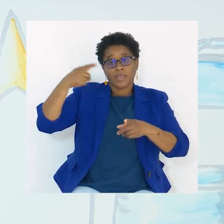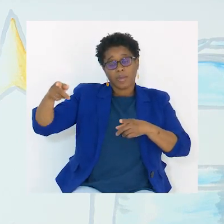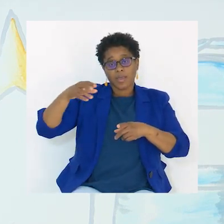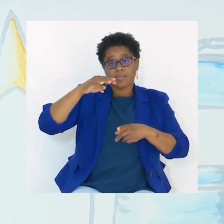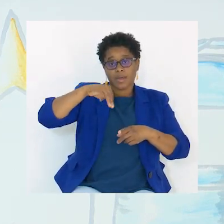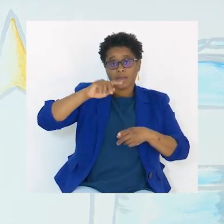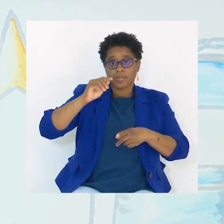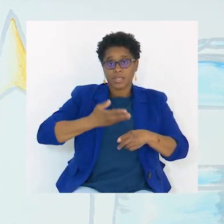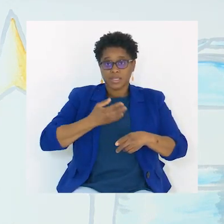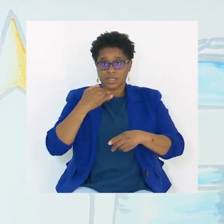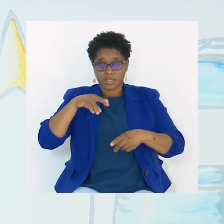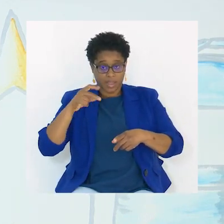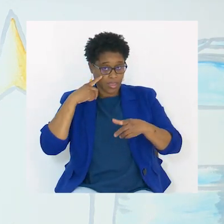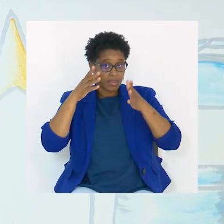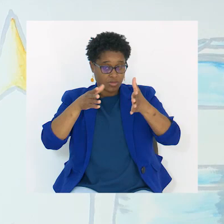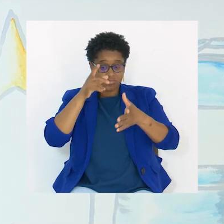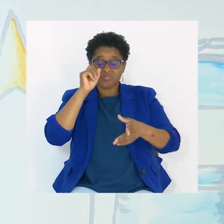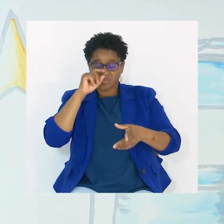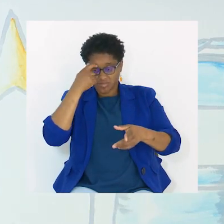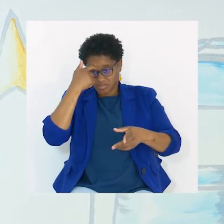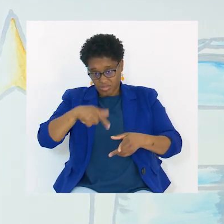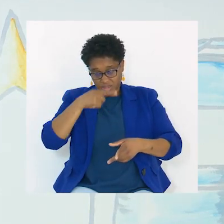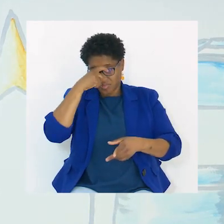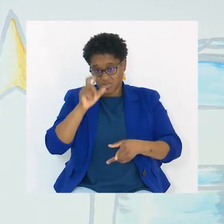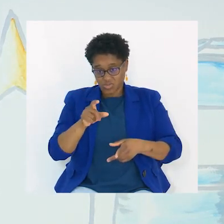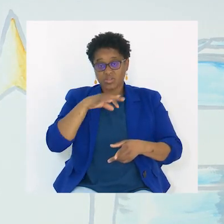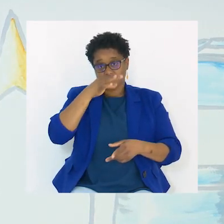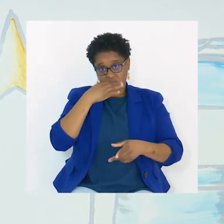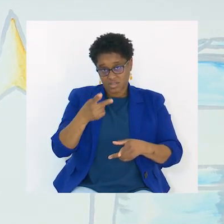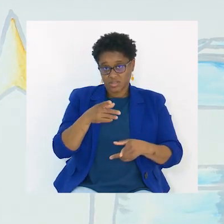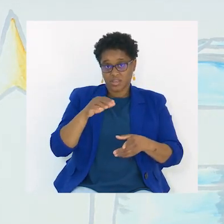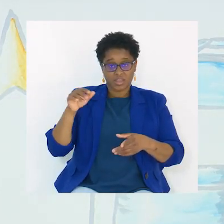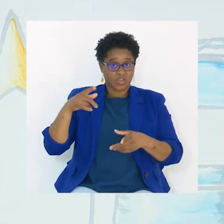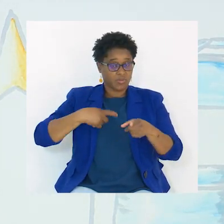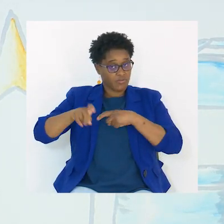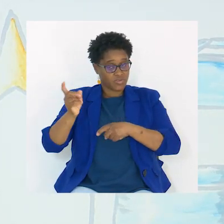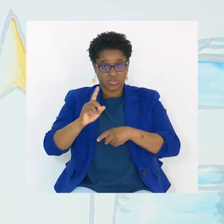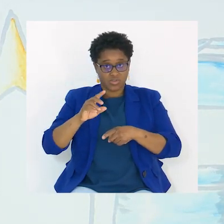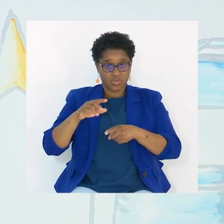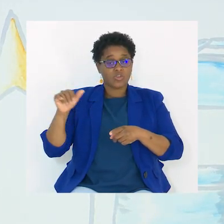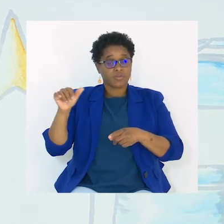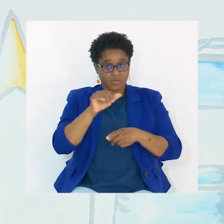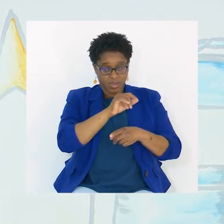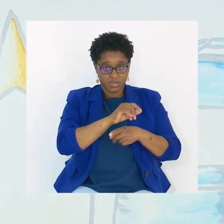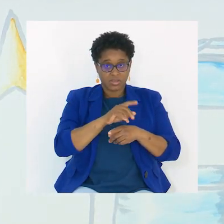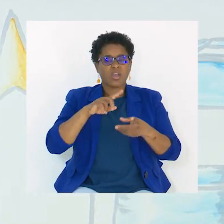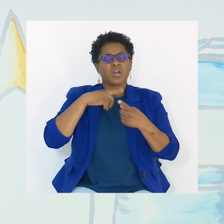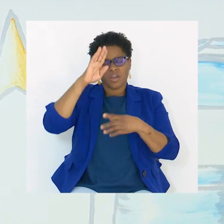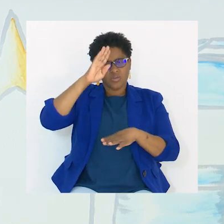uma imigração. Isto aconteceu quando? No ano 622.